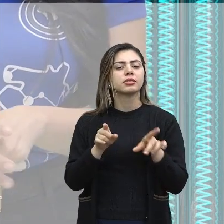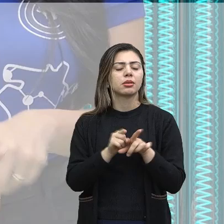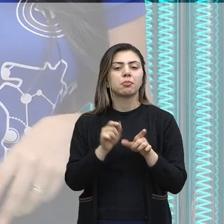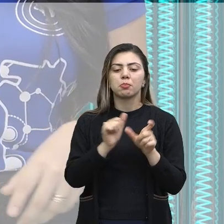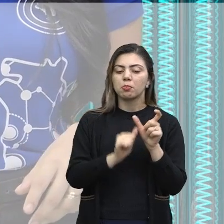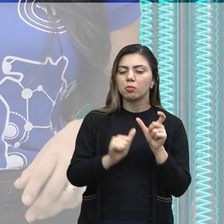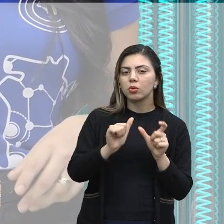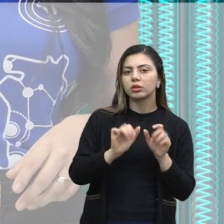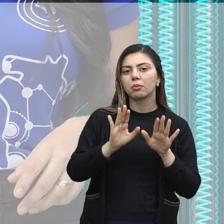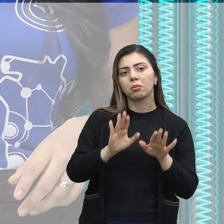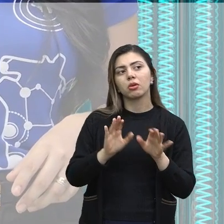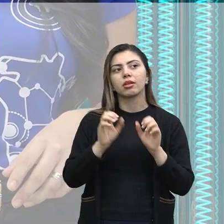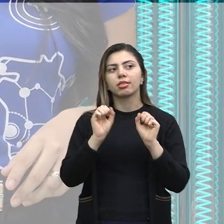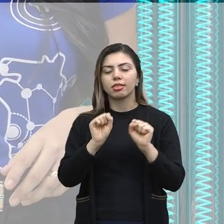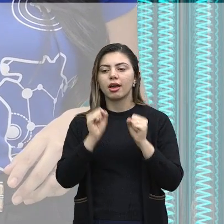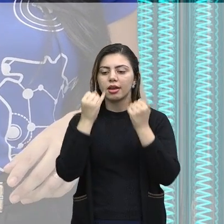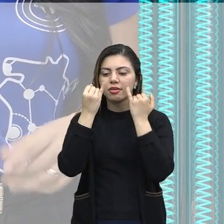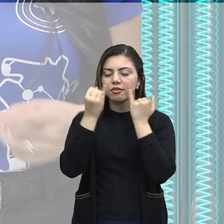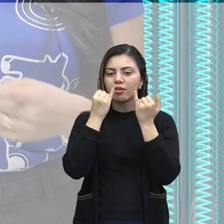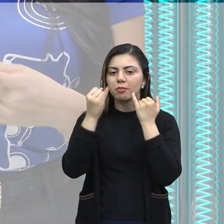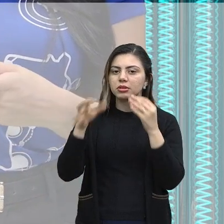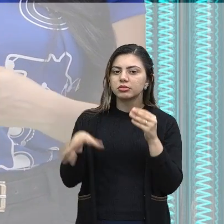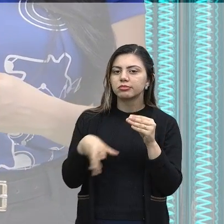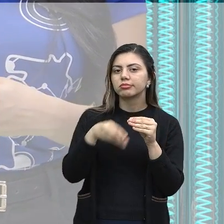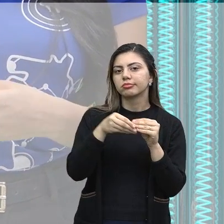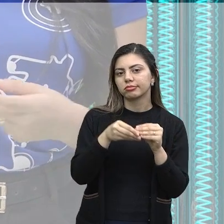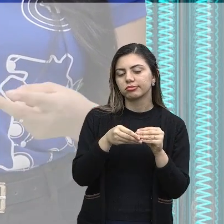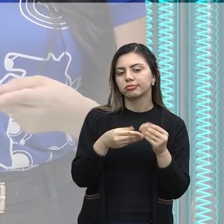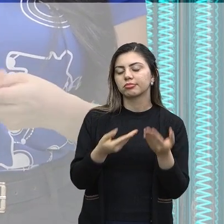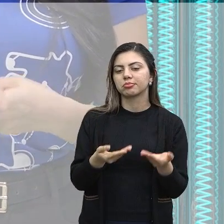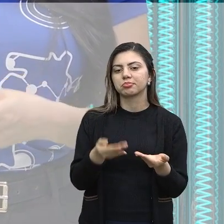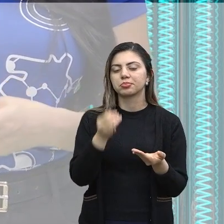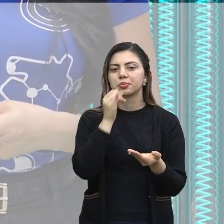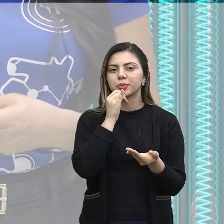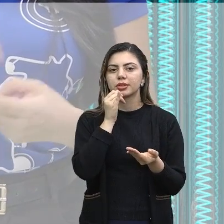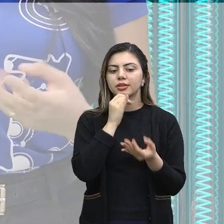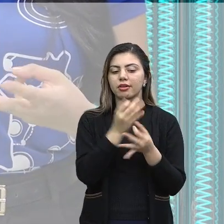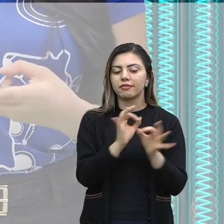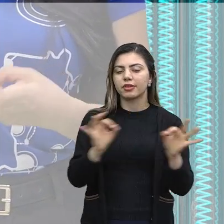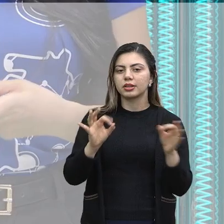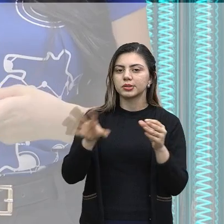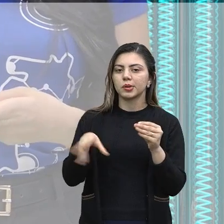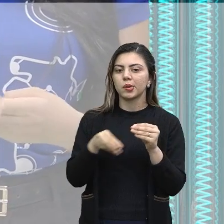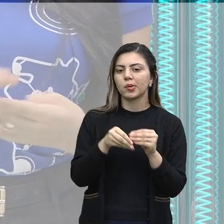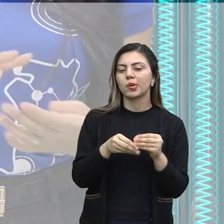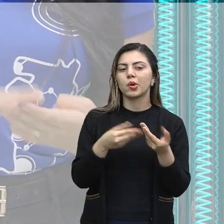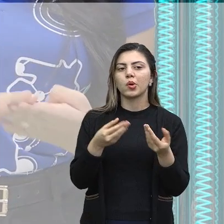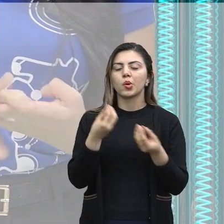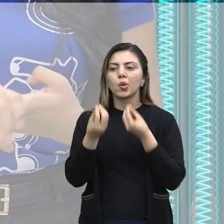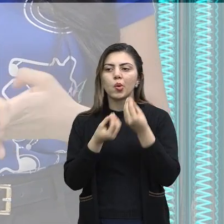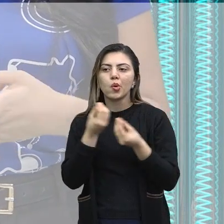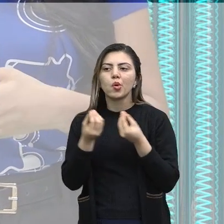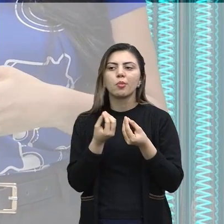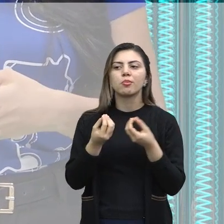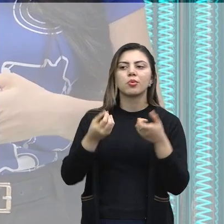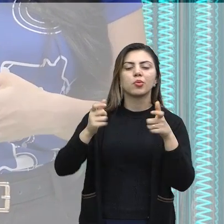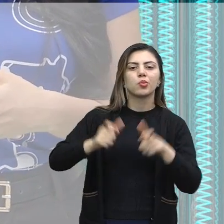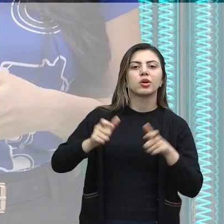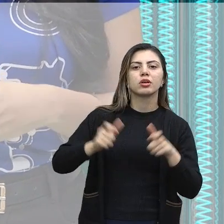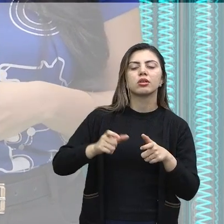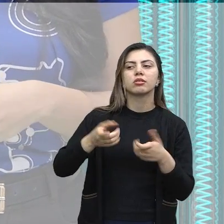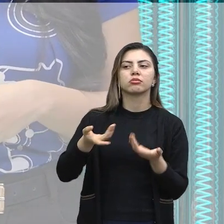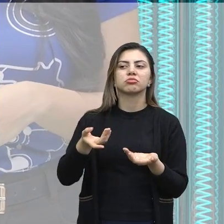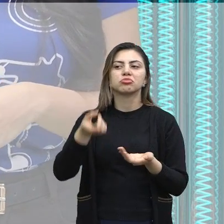podem adicionar informações sobre como, quando, onde ou com que frequência